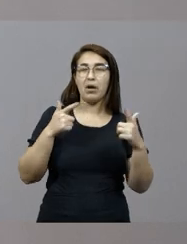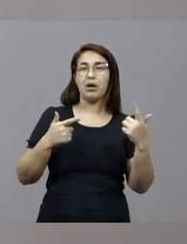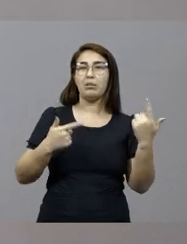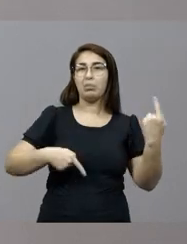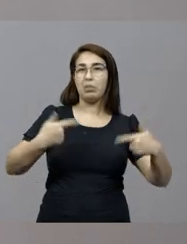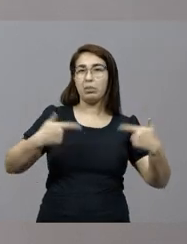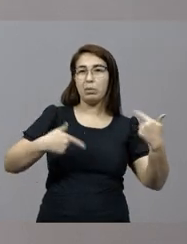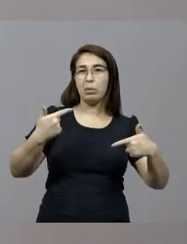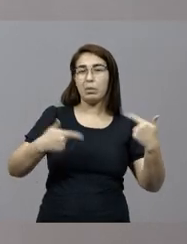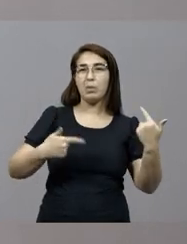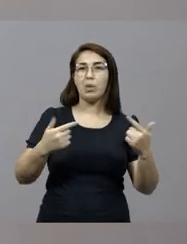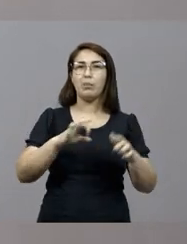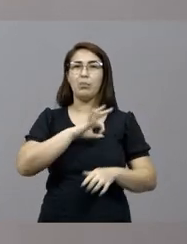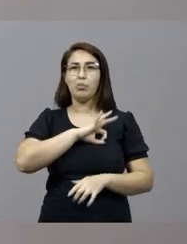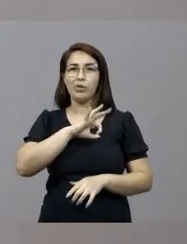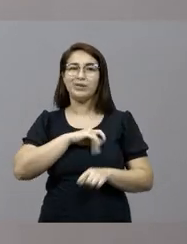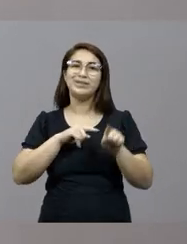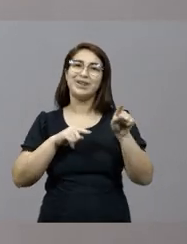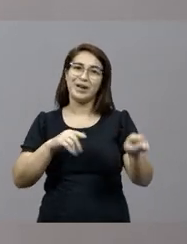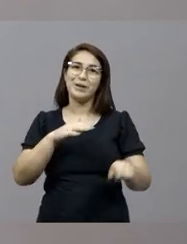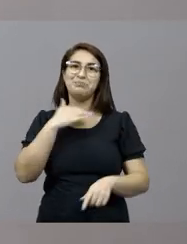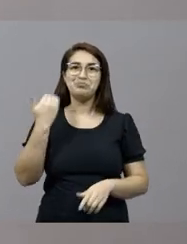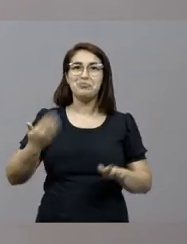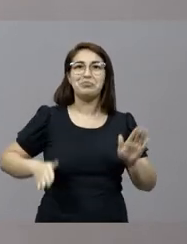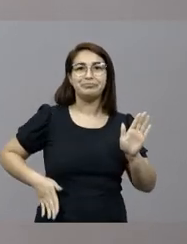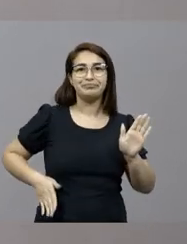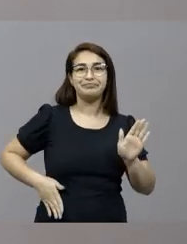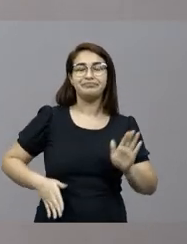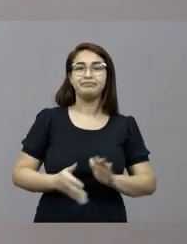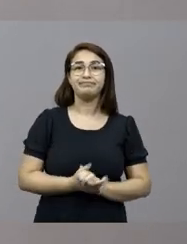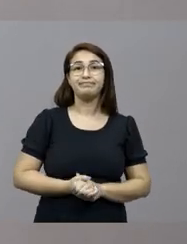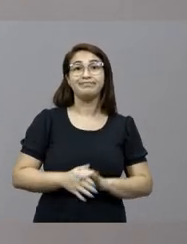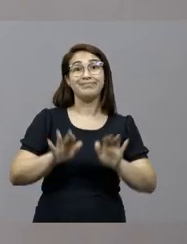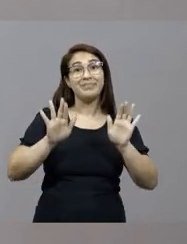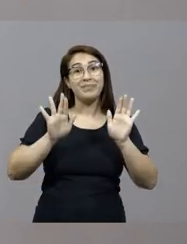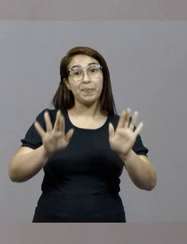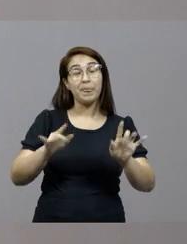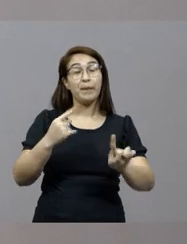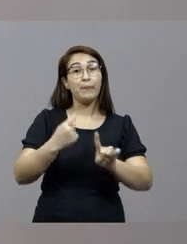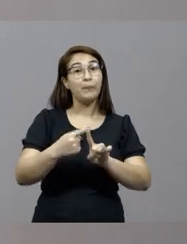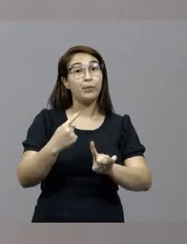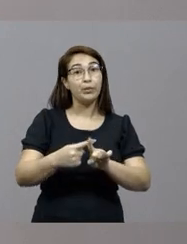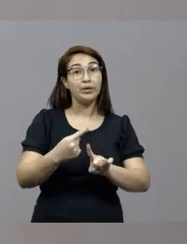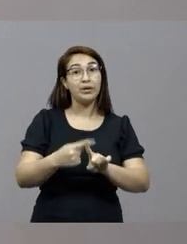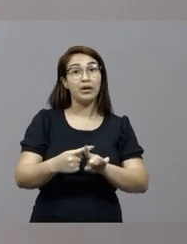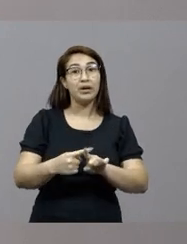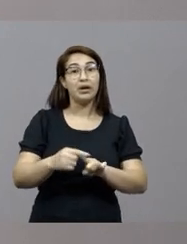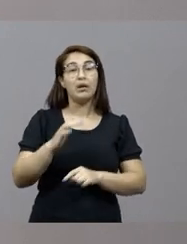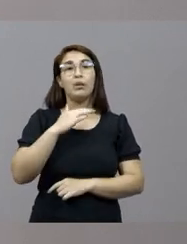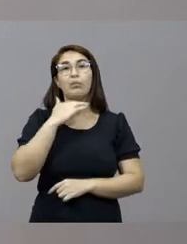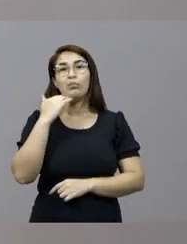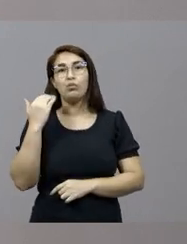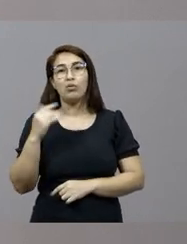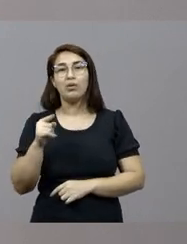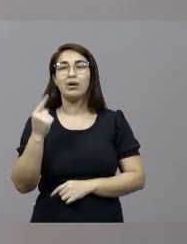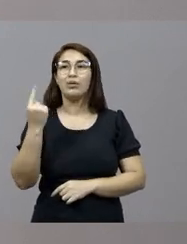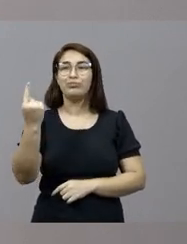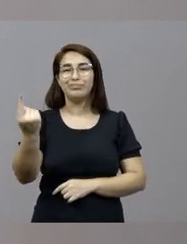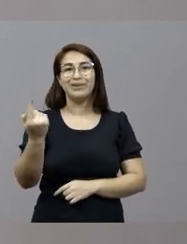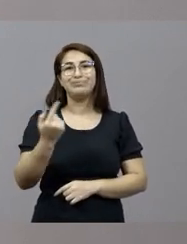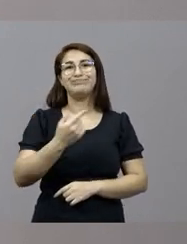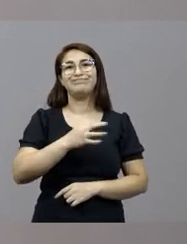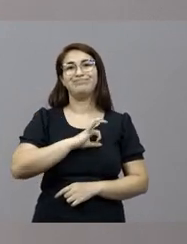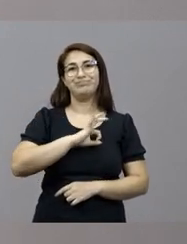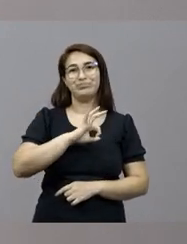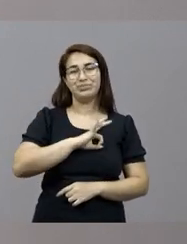polícia. Infelizmente, tudo isso em detrimento da morte de um policial,